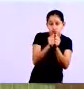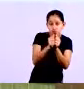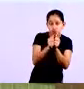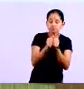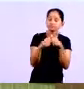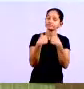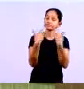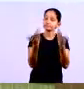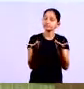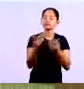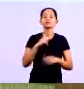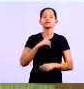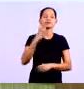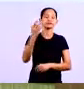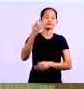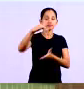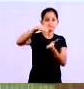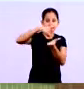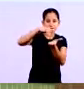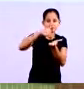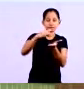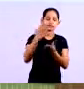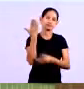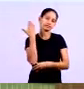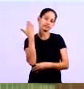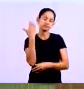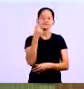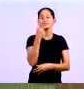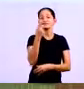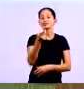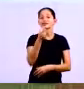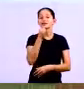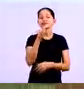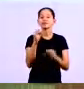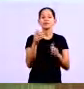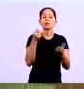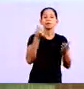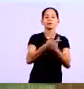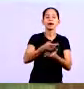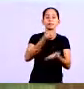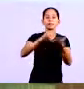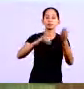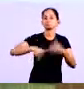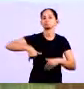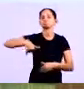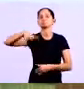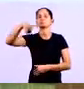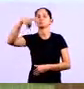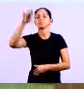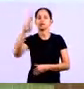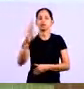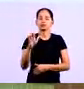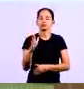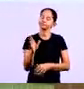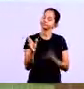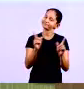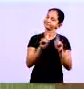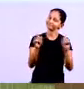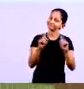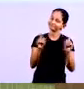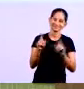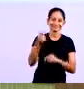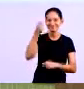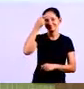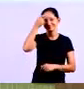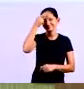um secretário da Receita Federal que ele falava assim, o melhor planejamento tributário é aquele que o cara paga mais imposto. Porque ele está se protegendo. Não, mas peraí, não é